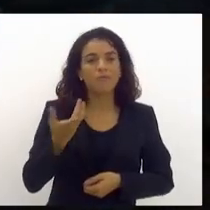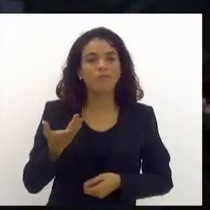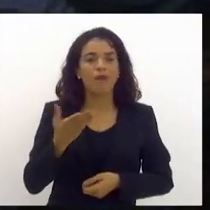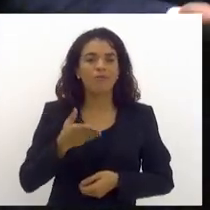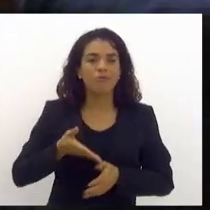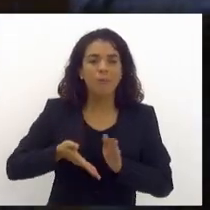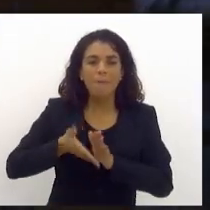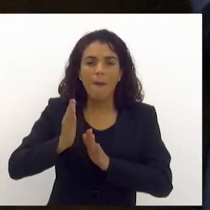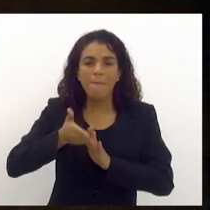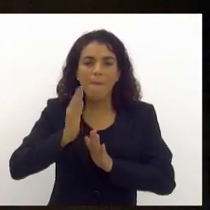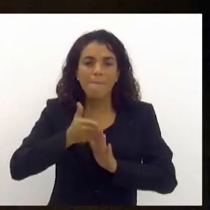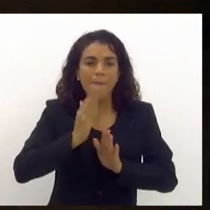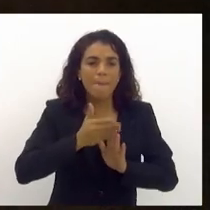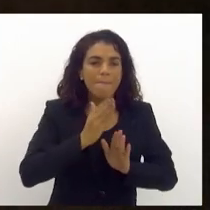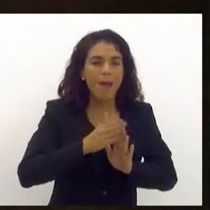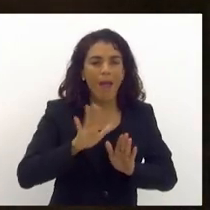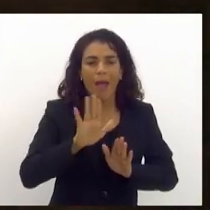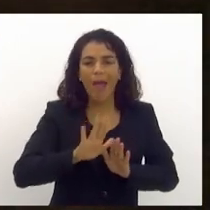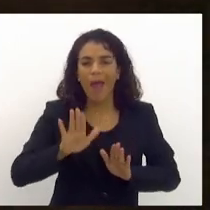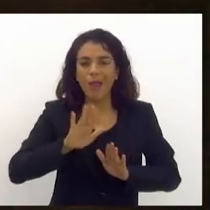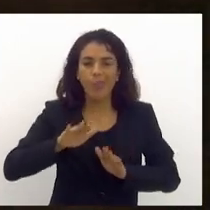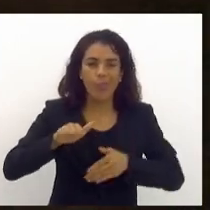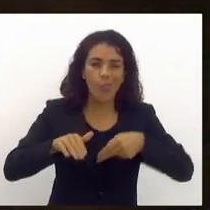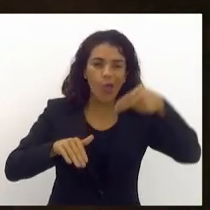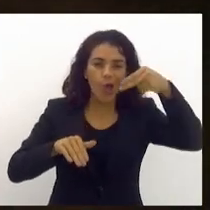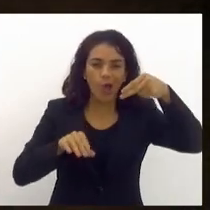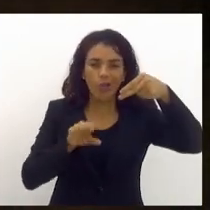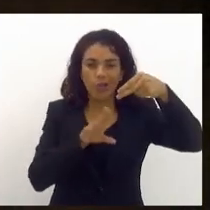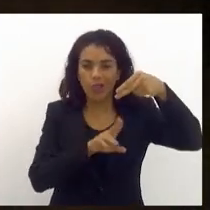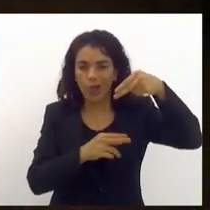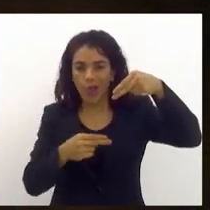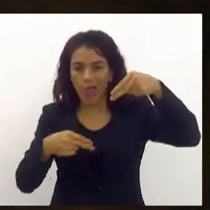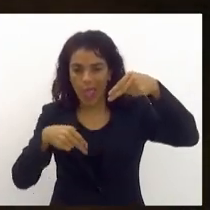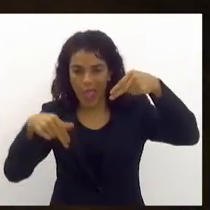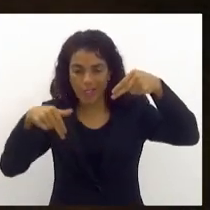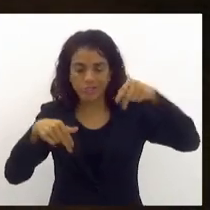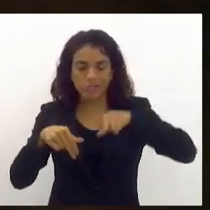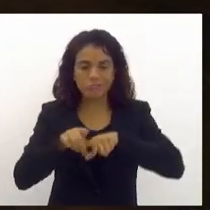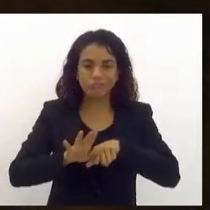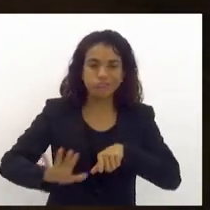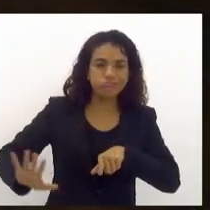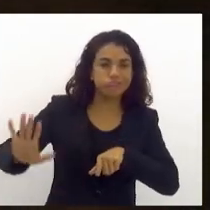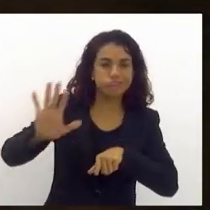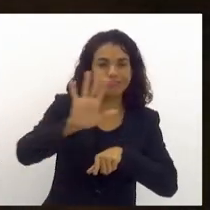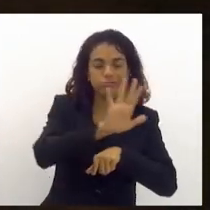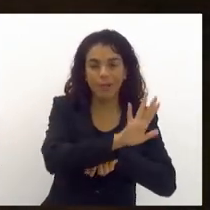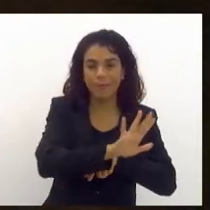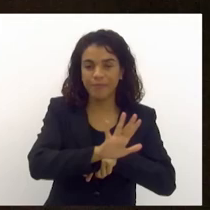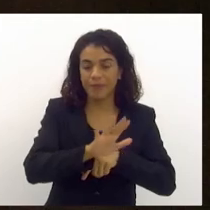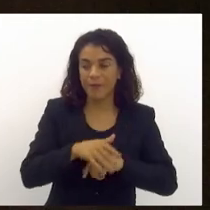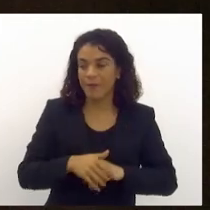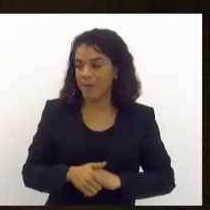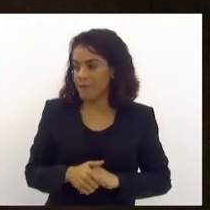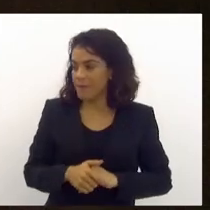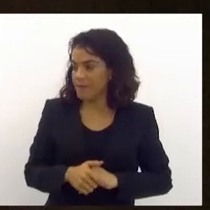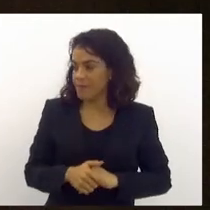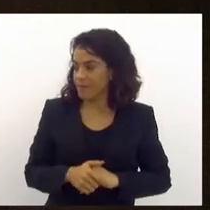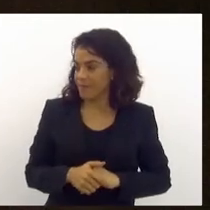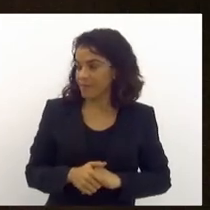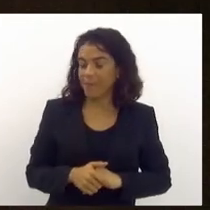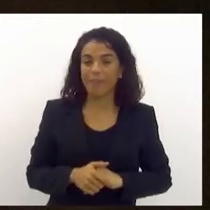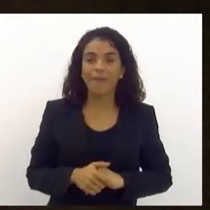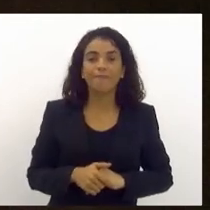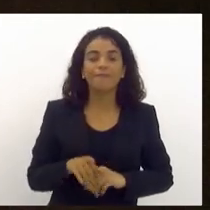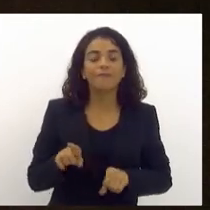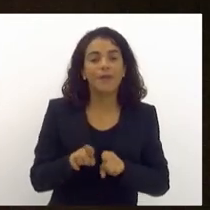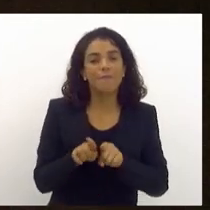todo. Estou na região norte, noroeste, região serrana, eu rodo tudo. E eu sinto na pele a dificuldade que